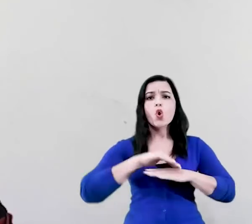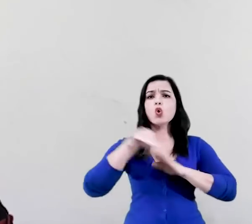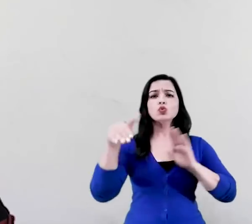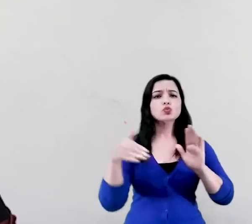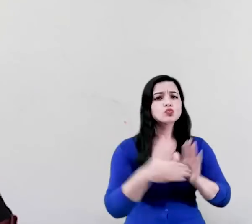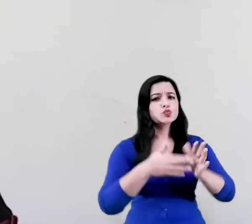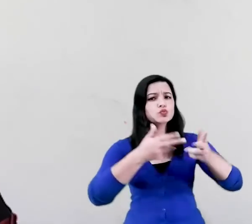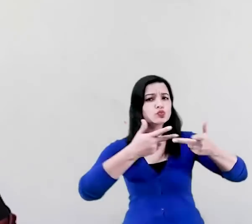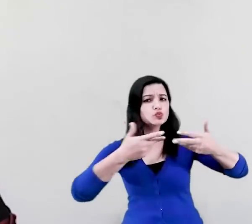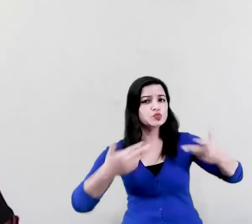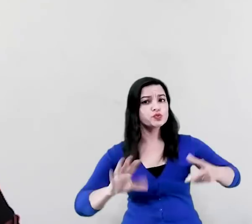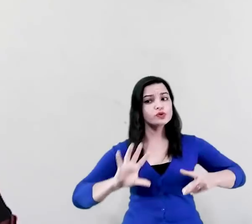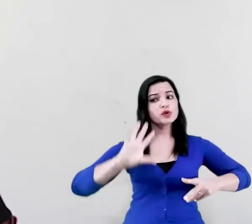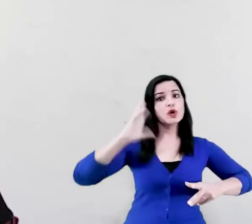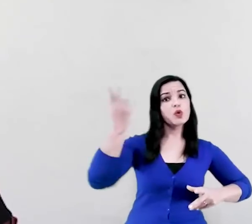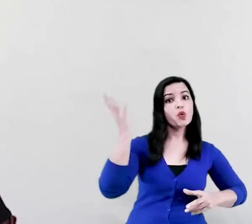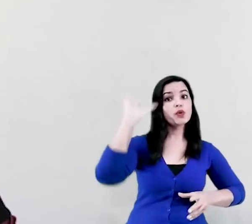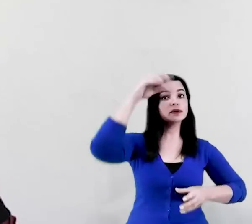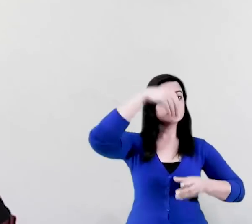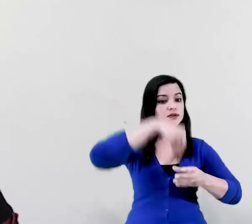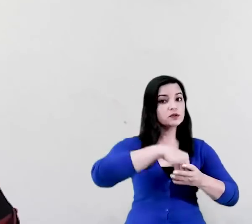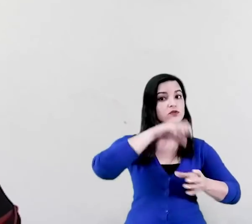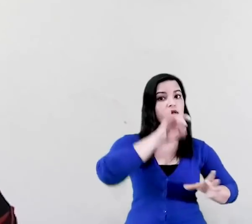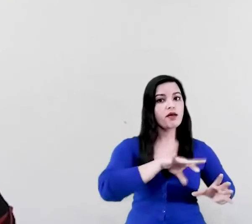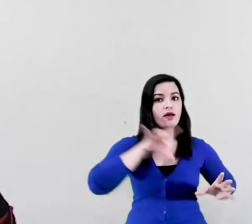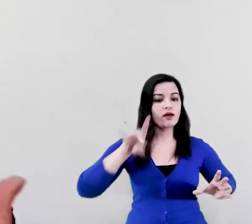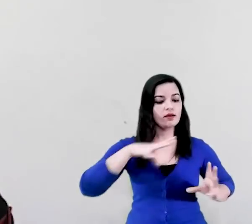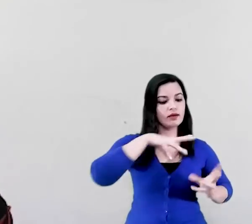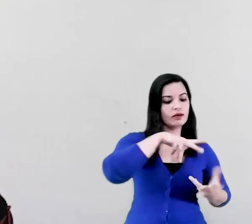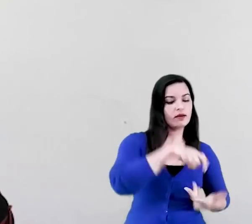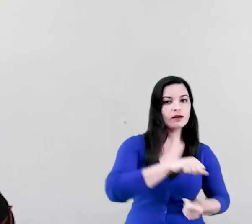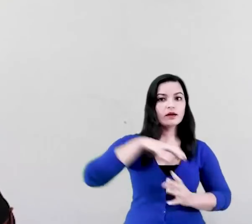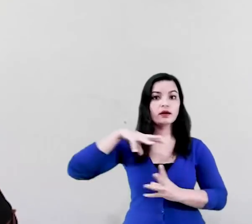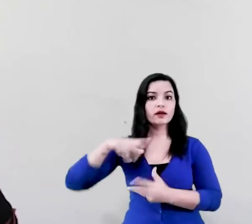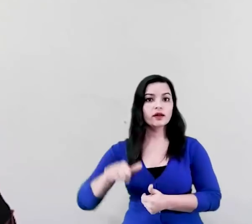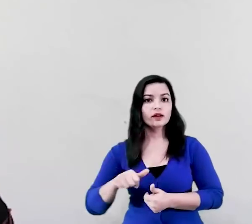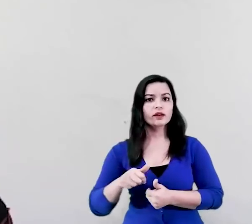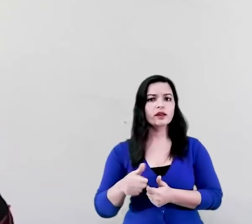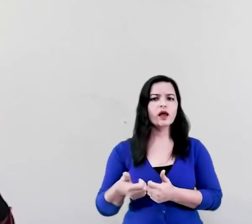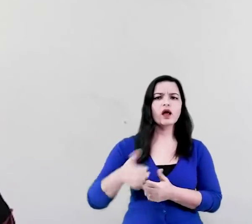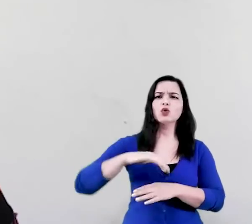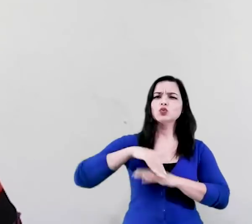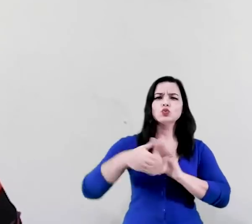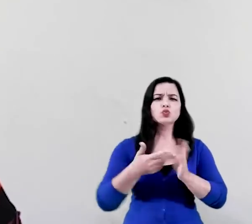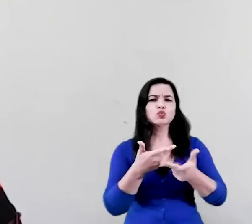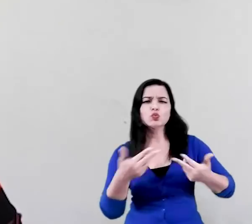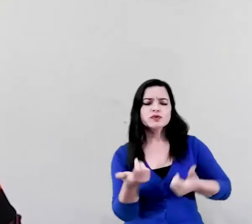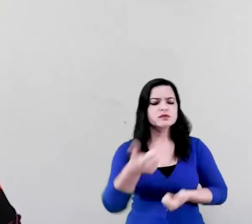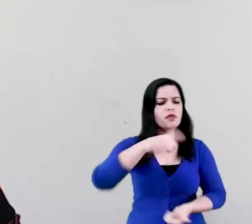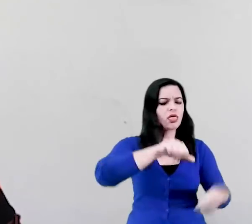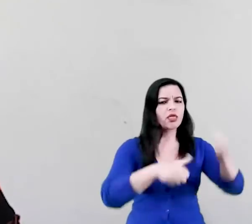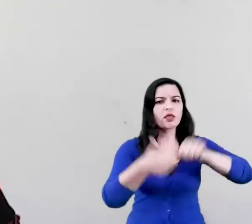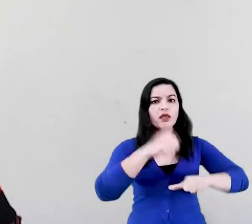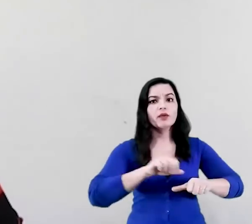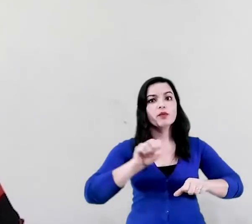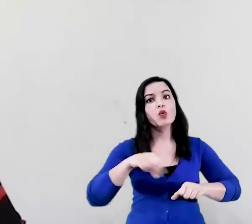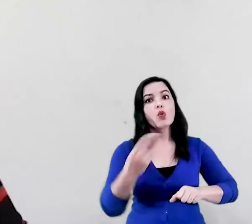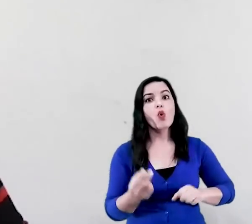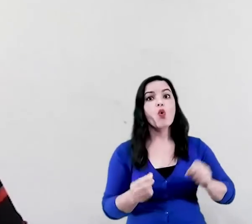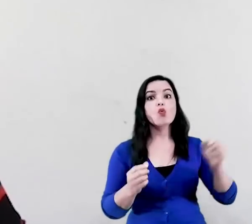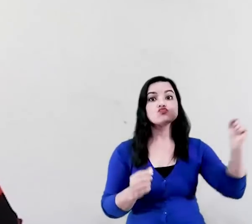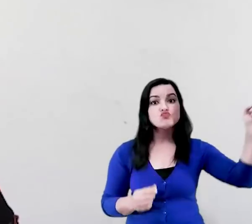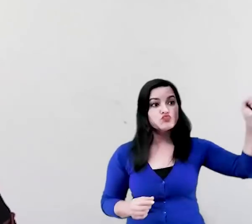todas as condições presentes nos planetas, toda a sua composição química, a quantidade de luz solar que esses